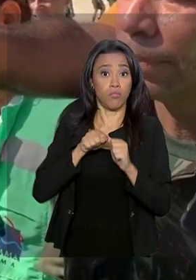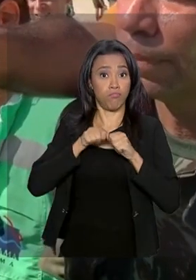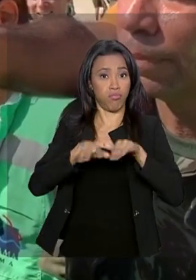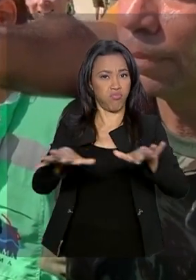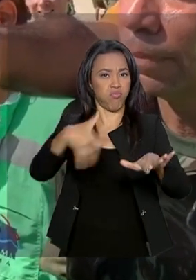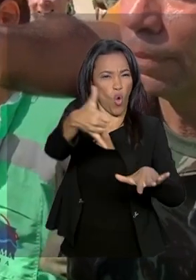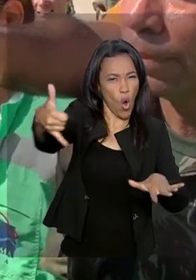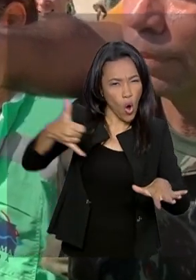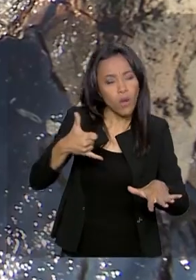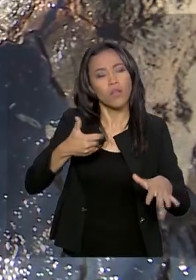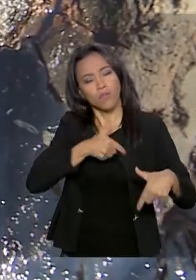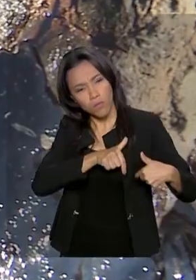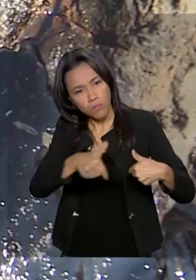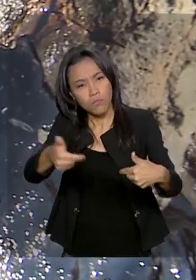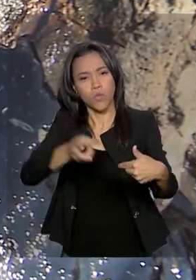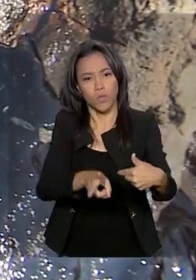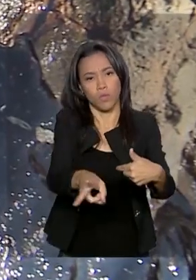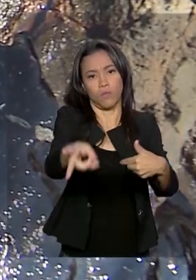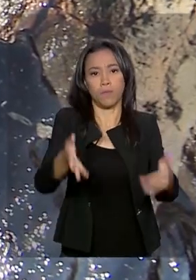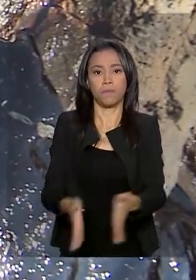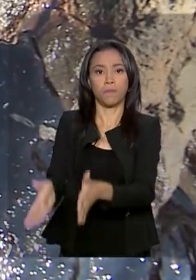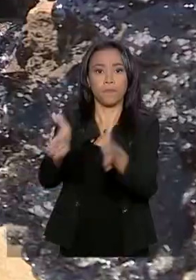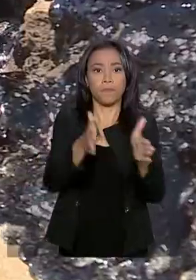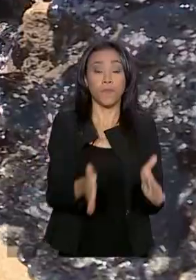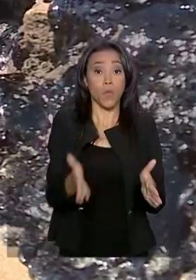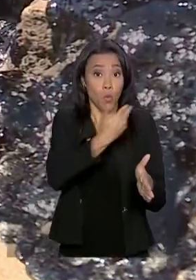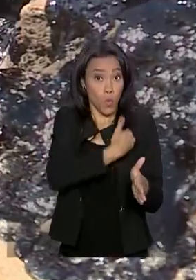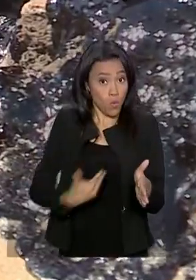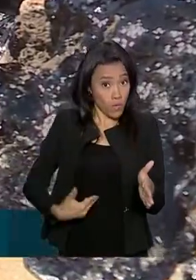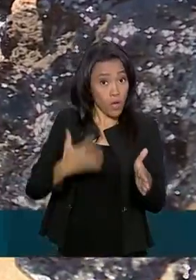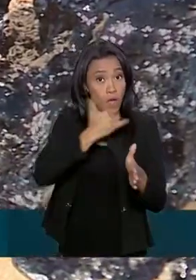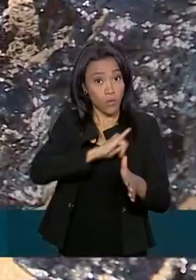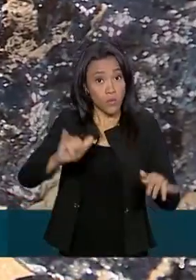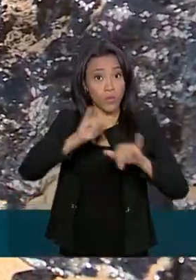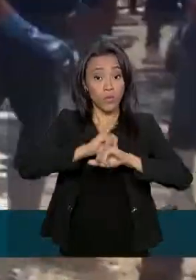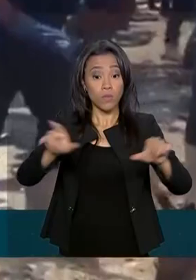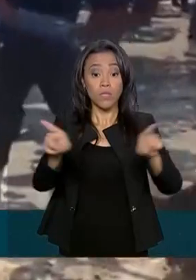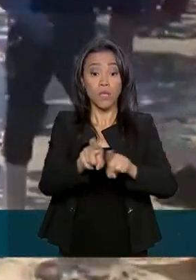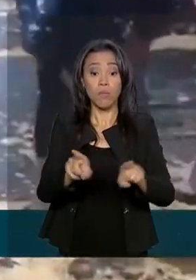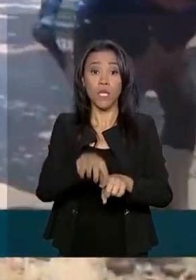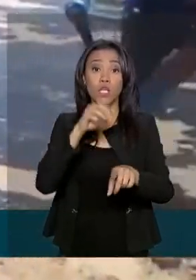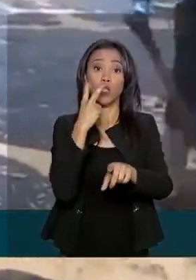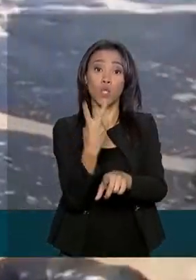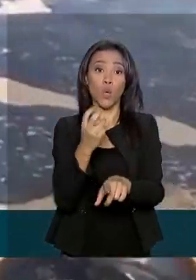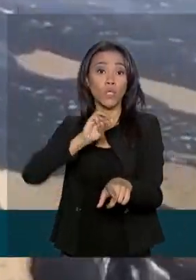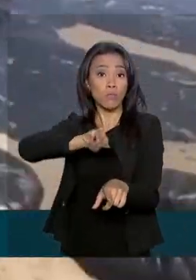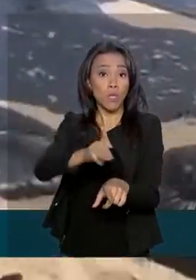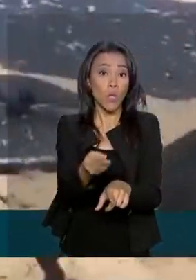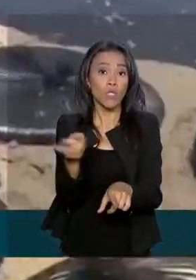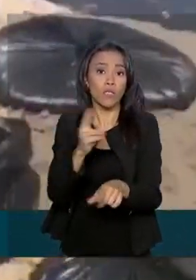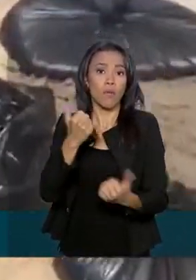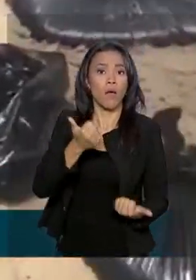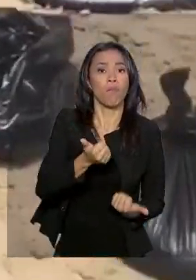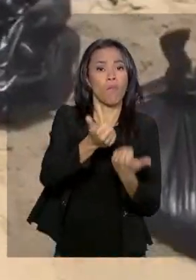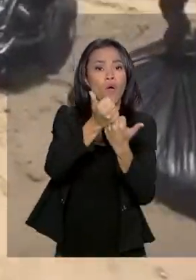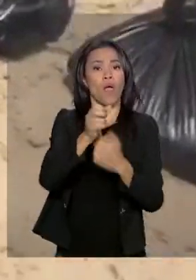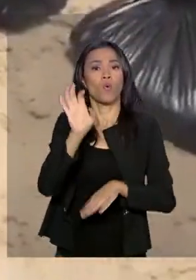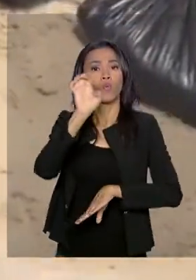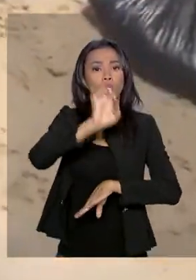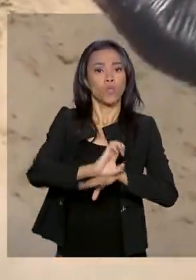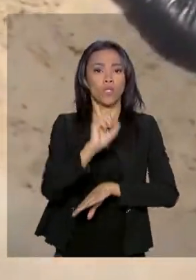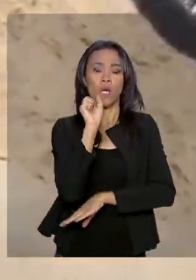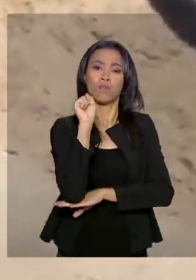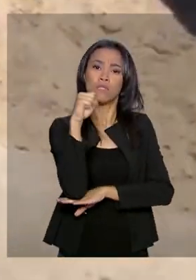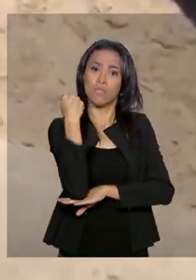vamos seguindo nesse trabalho o governo anunciou também dois milhões e meio de reais para apoiar o estado de sergipe na limpeza das